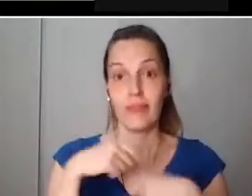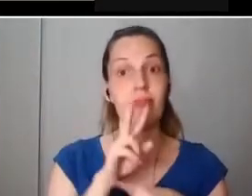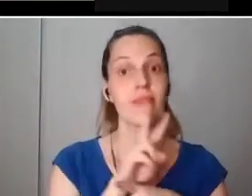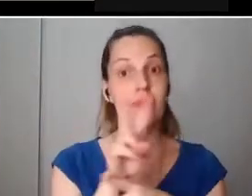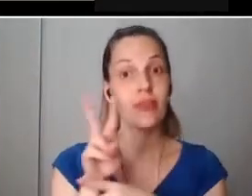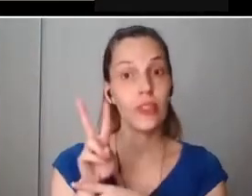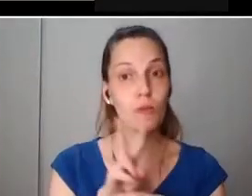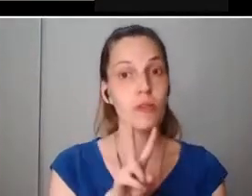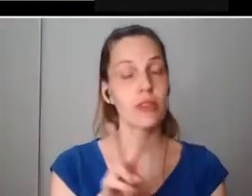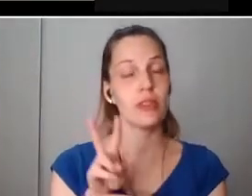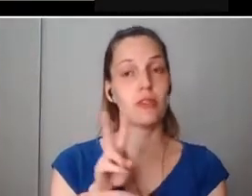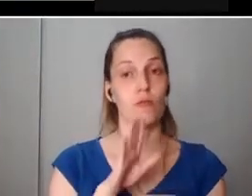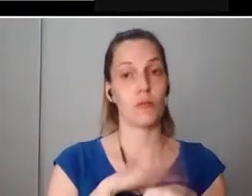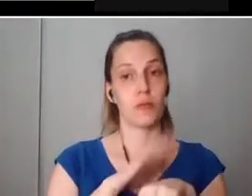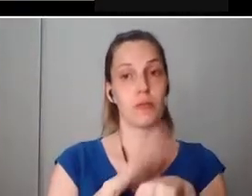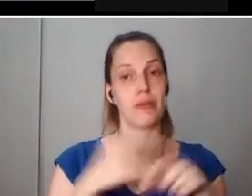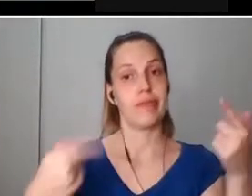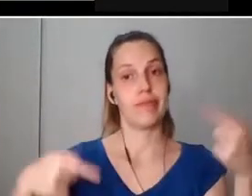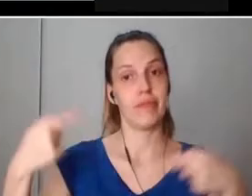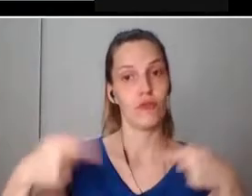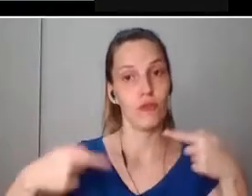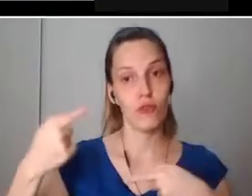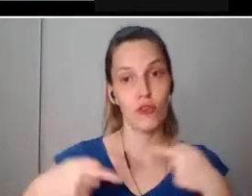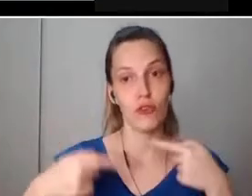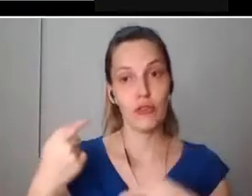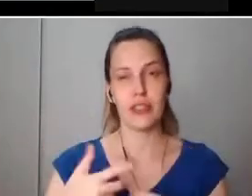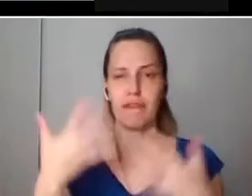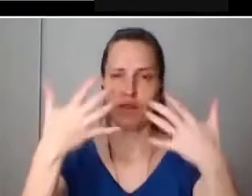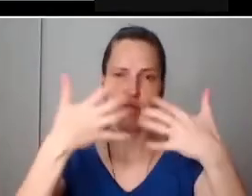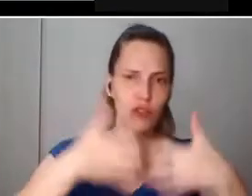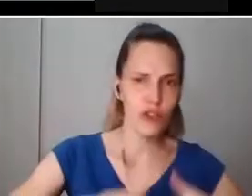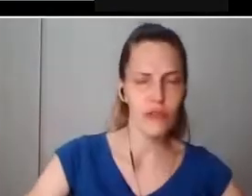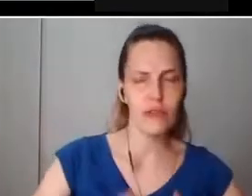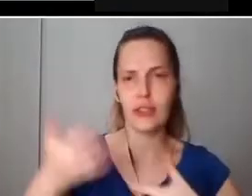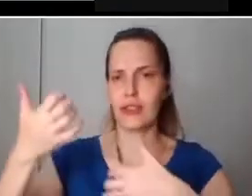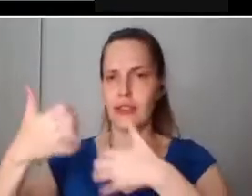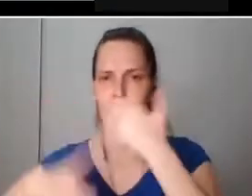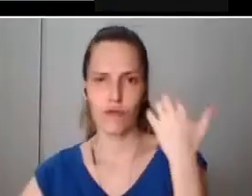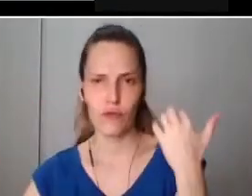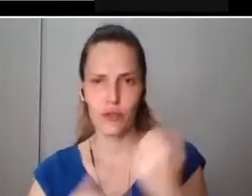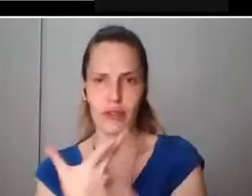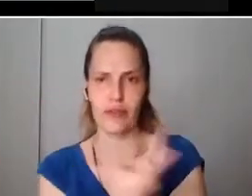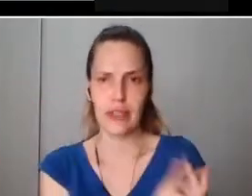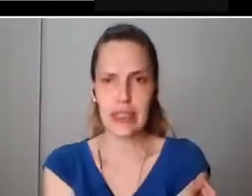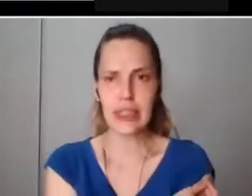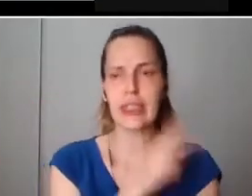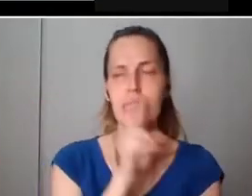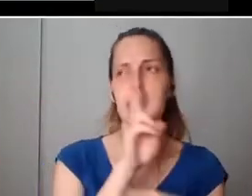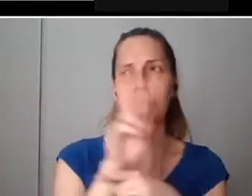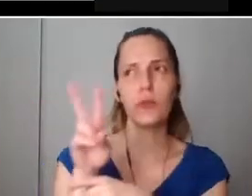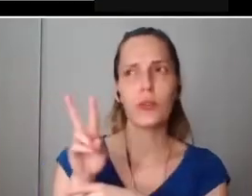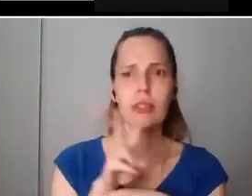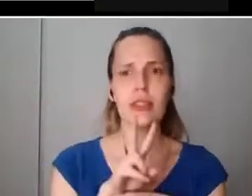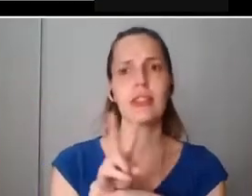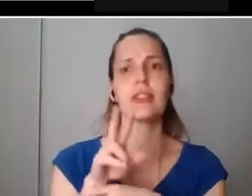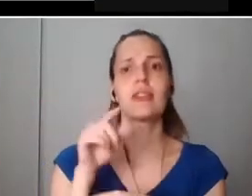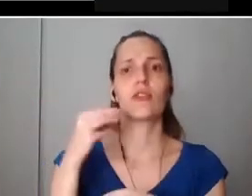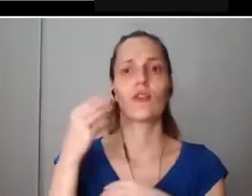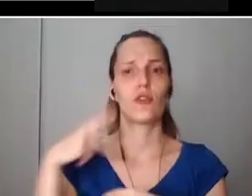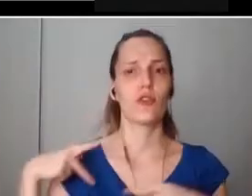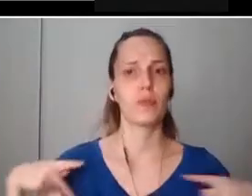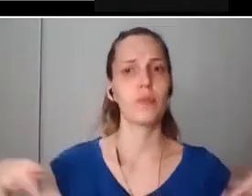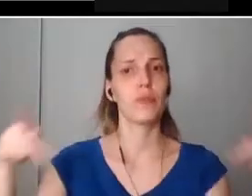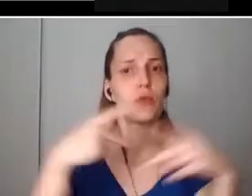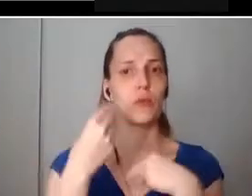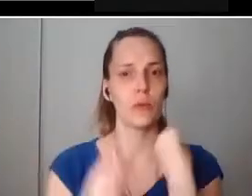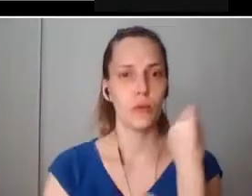quando a gente discute, né, eficácia de vacina, proteção na população, né? Então, vamos olhar com